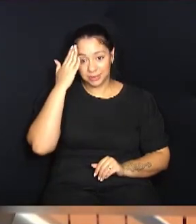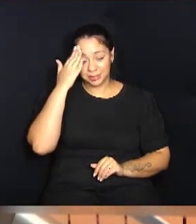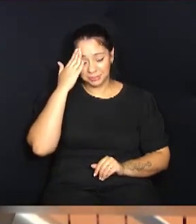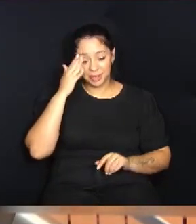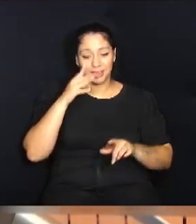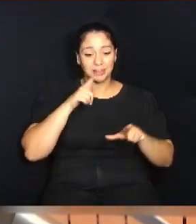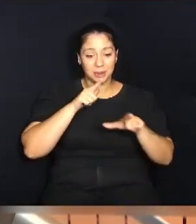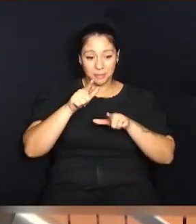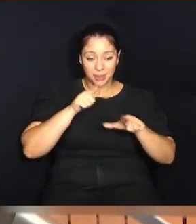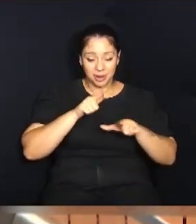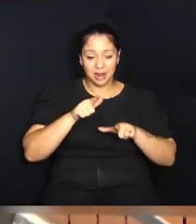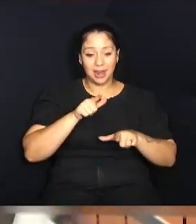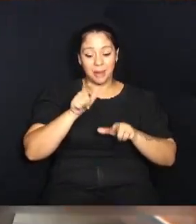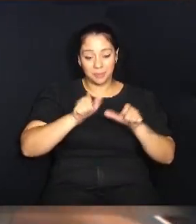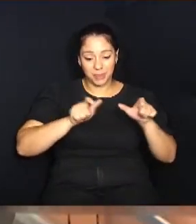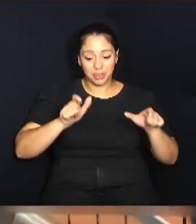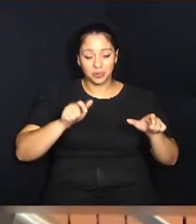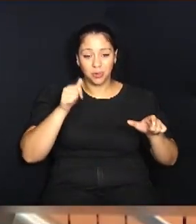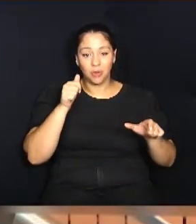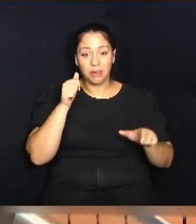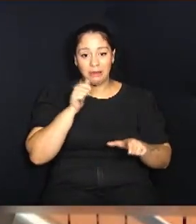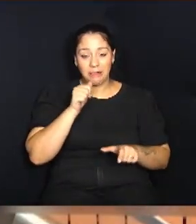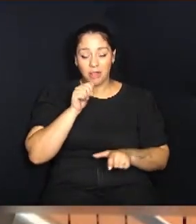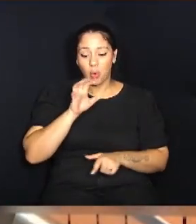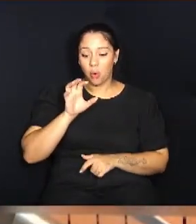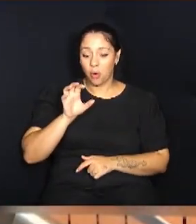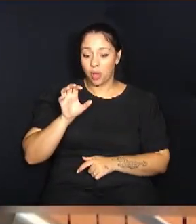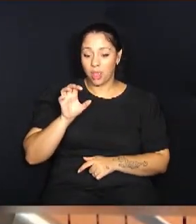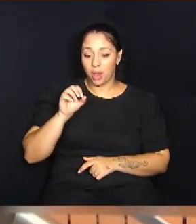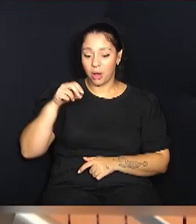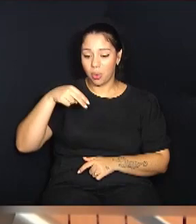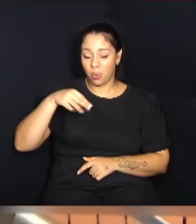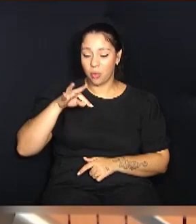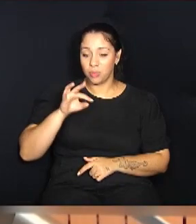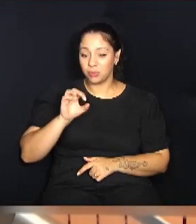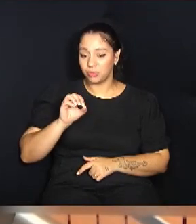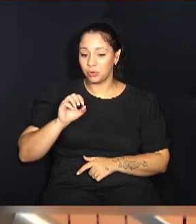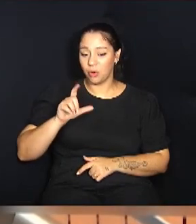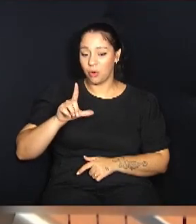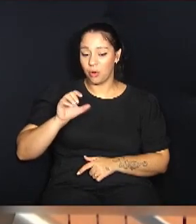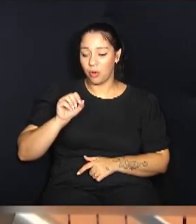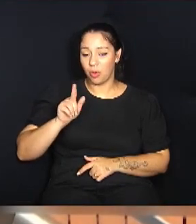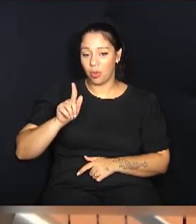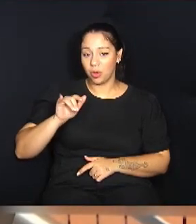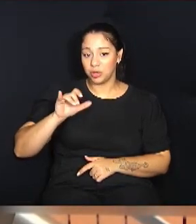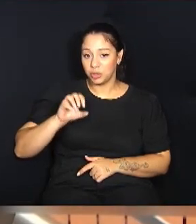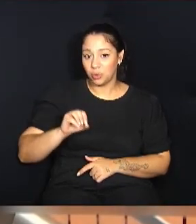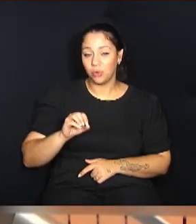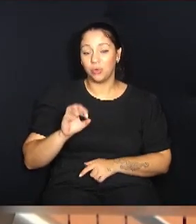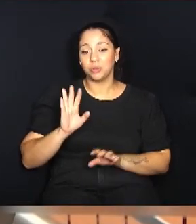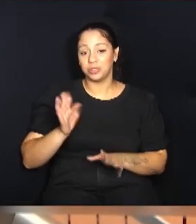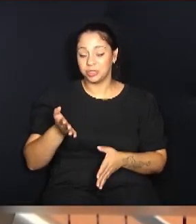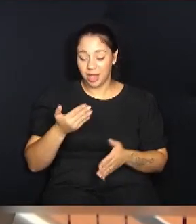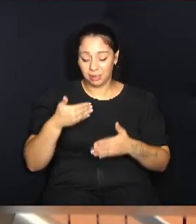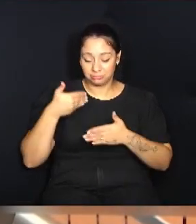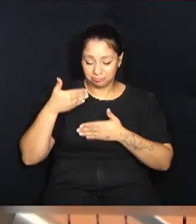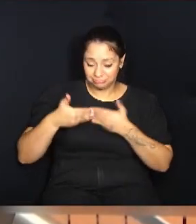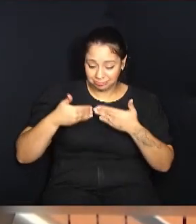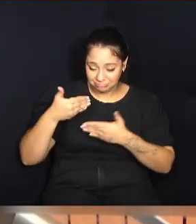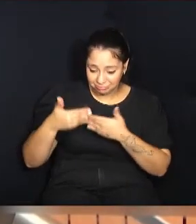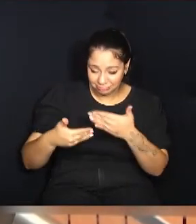oncológicas para todo médico deve ser difícil, porque elas vêm de um